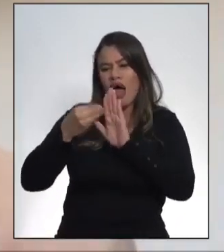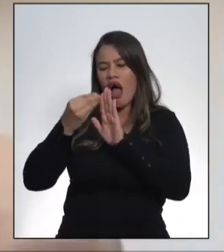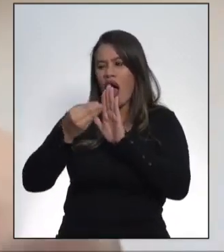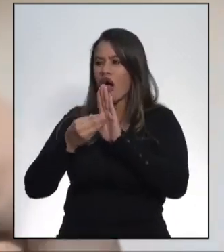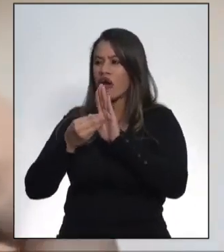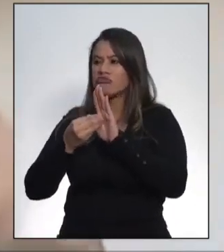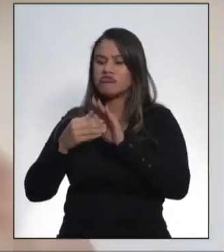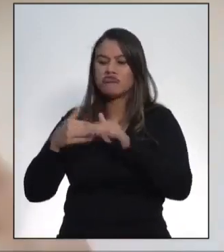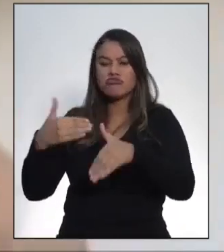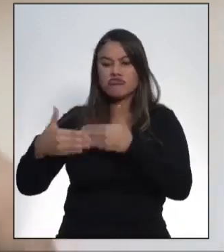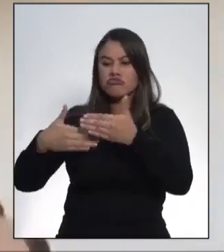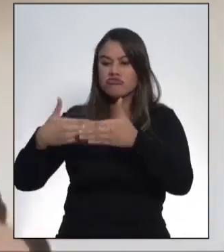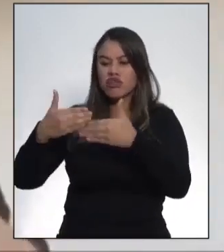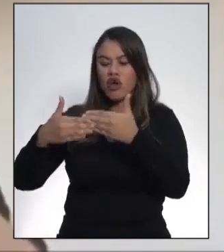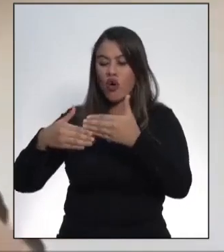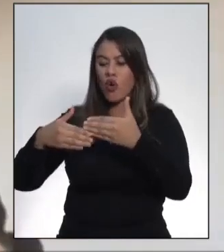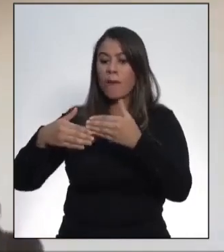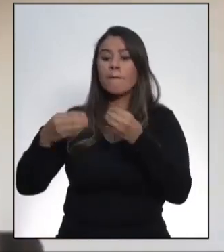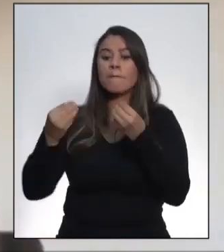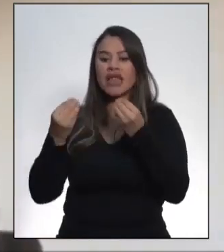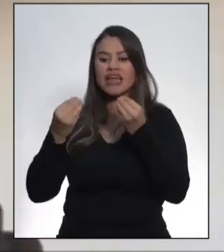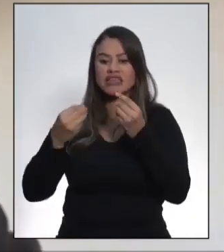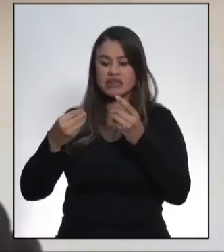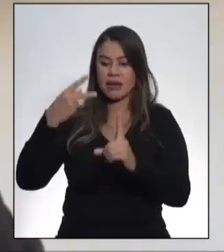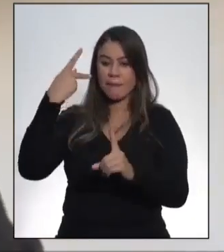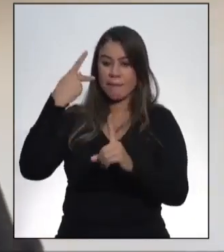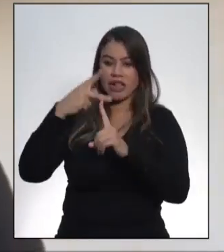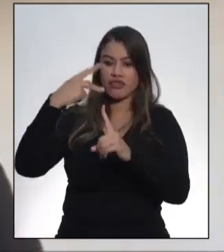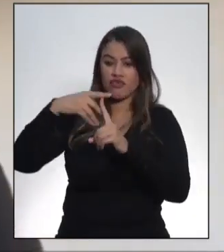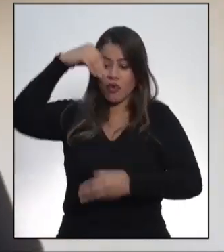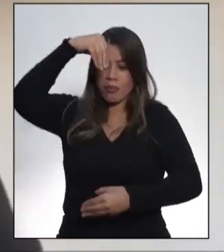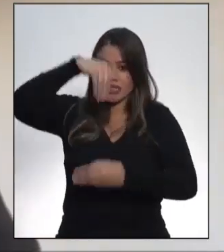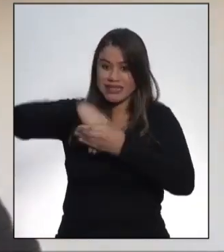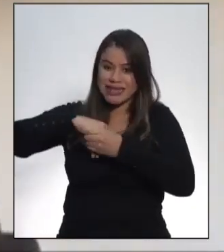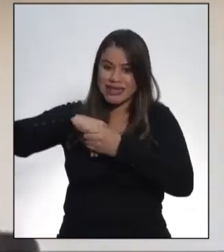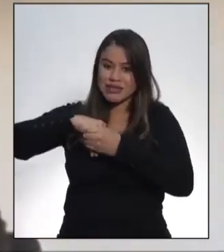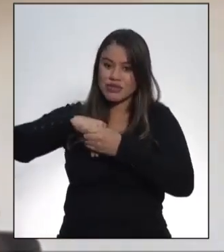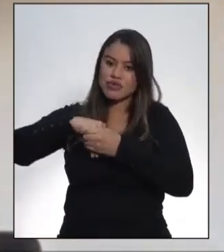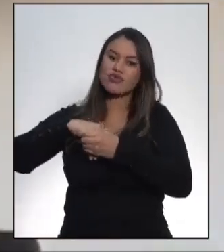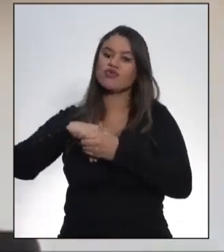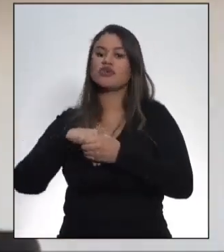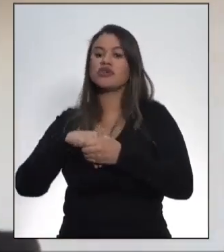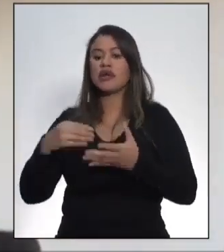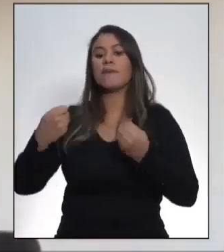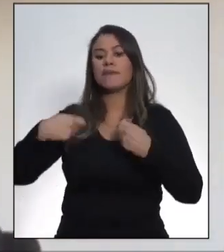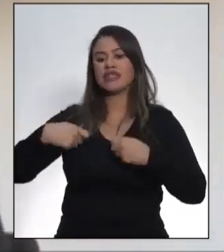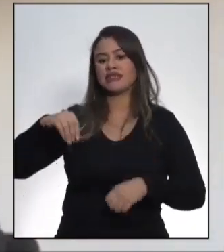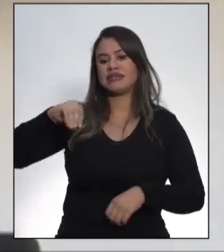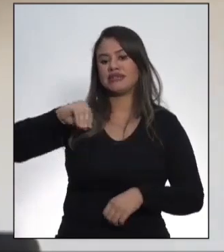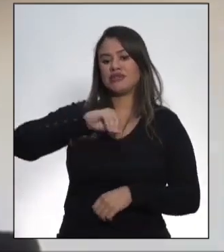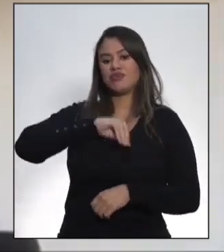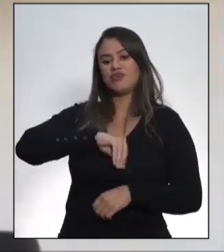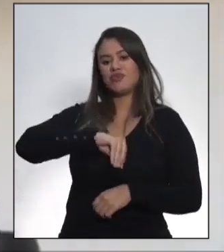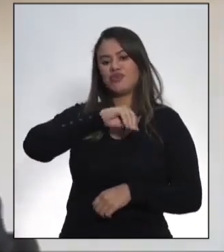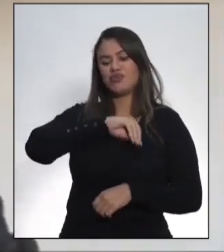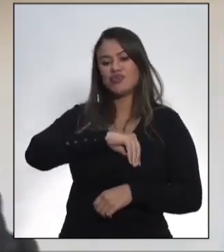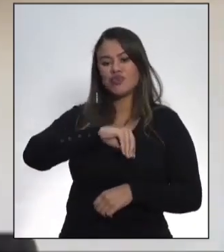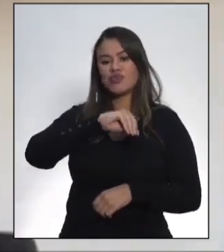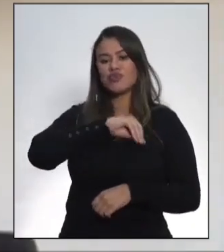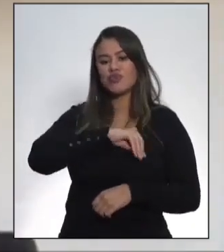a plataforma dentro da qual essas videoaulas existem. Pagar os salários dos engenheiros, dos